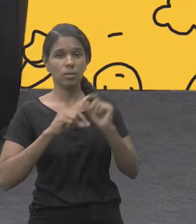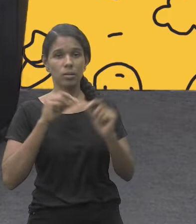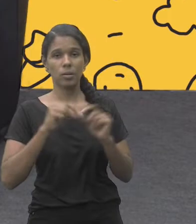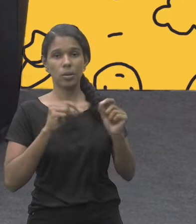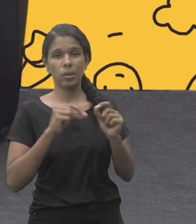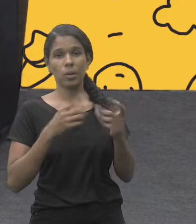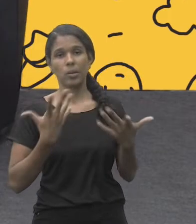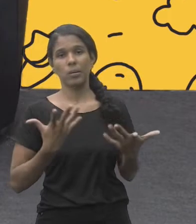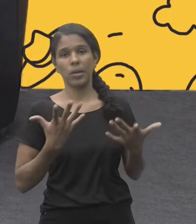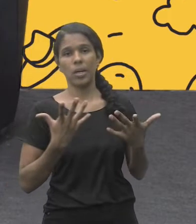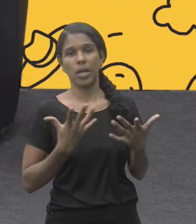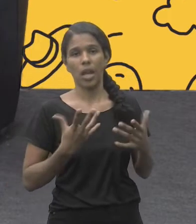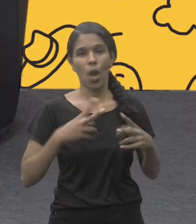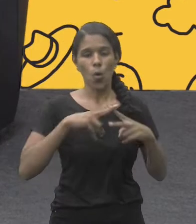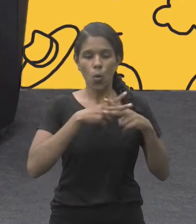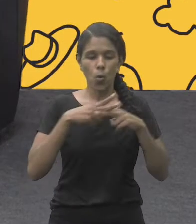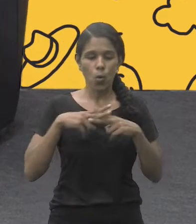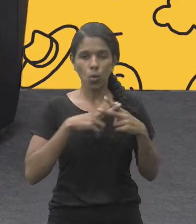hoje